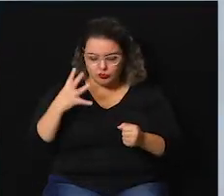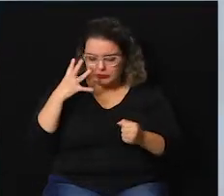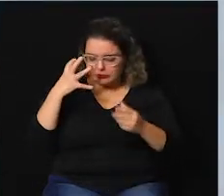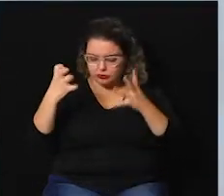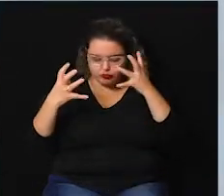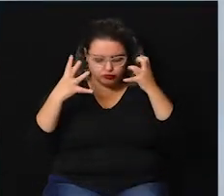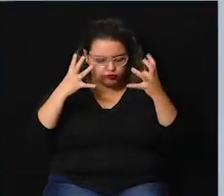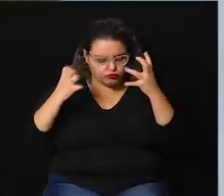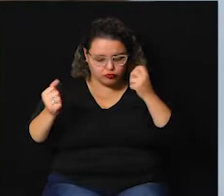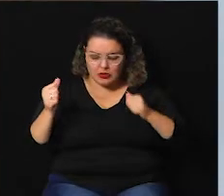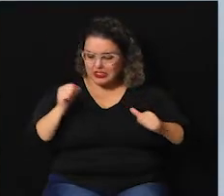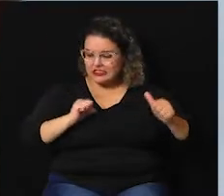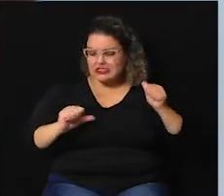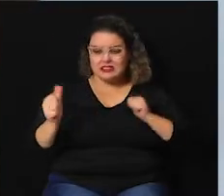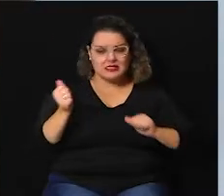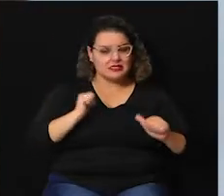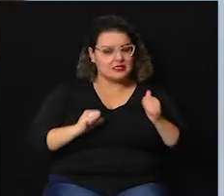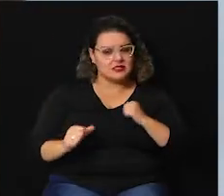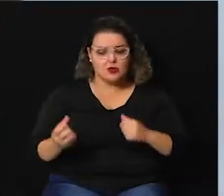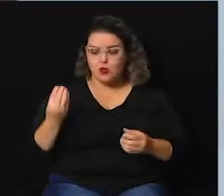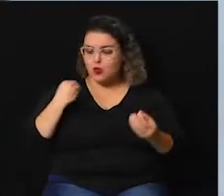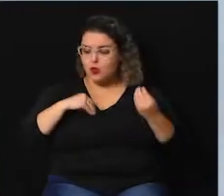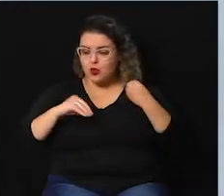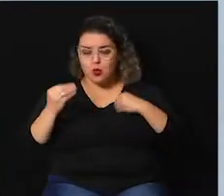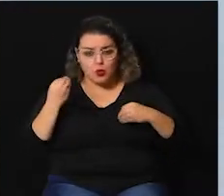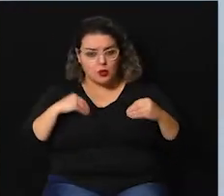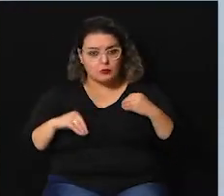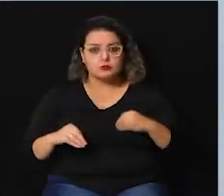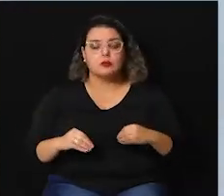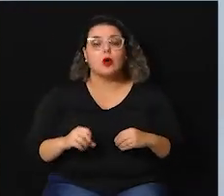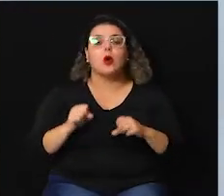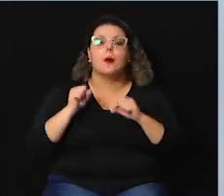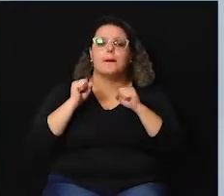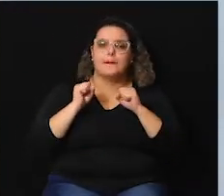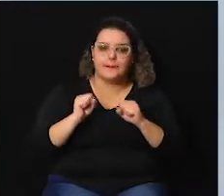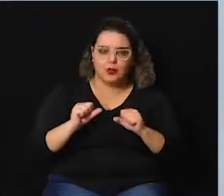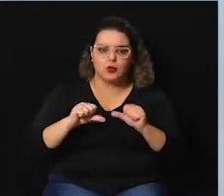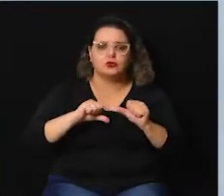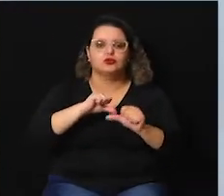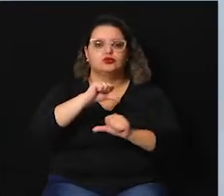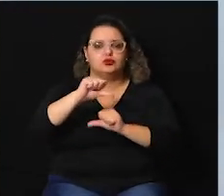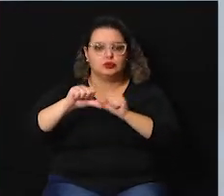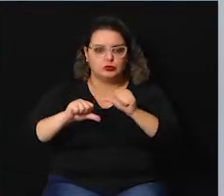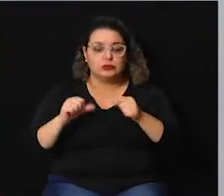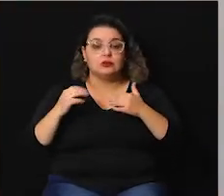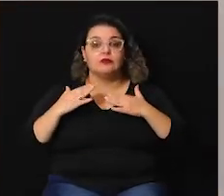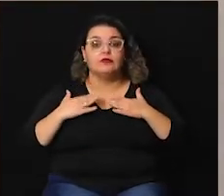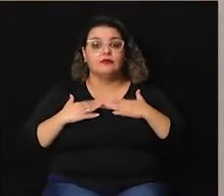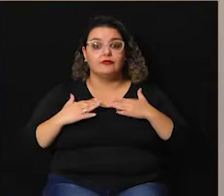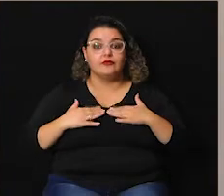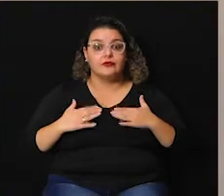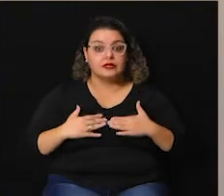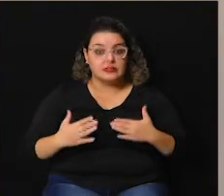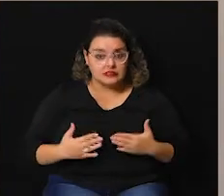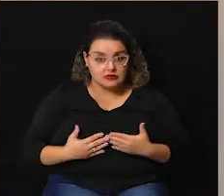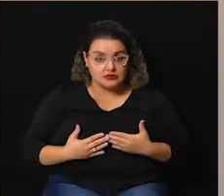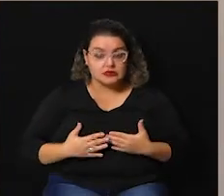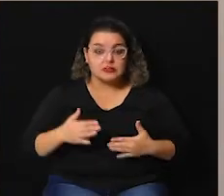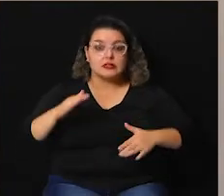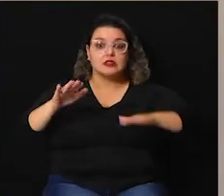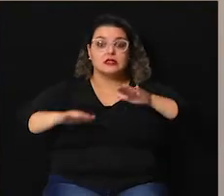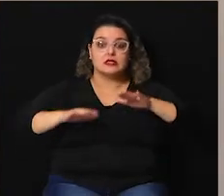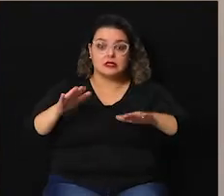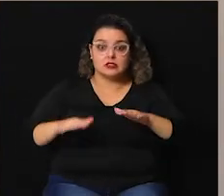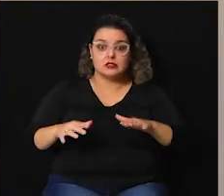estresse, né, a ansiedade, os quadros depressivos podem gerar mudanças físicas. E muitas